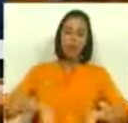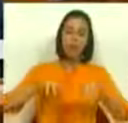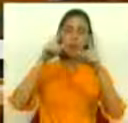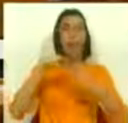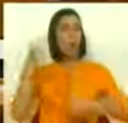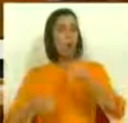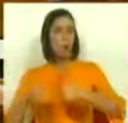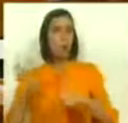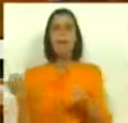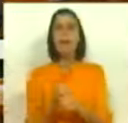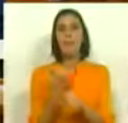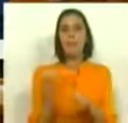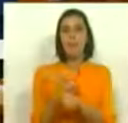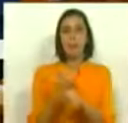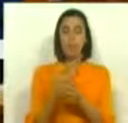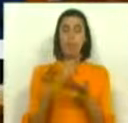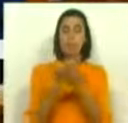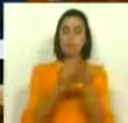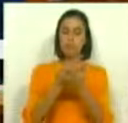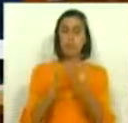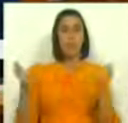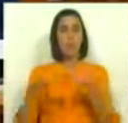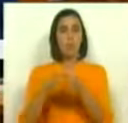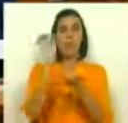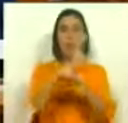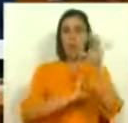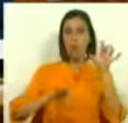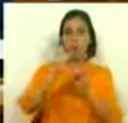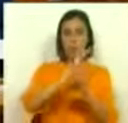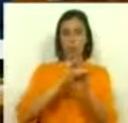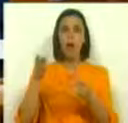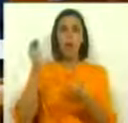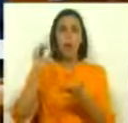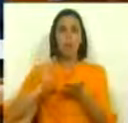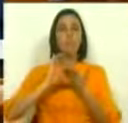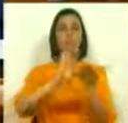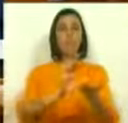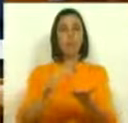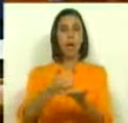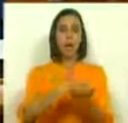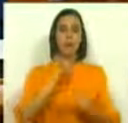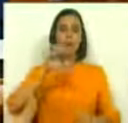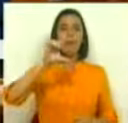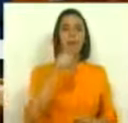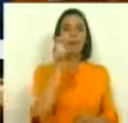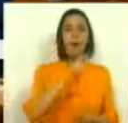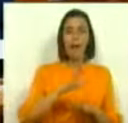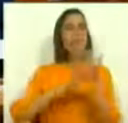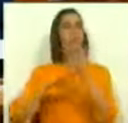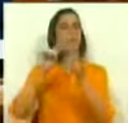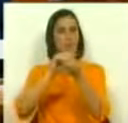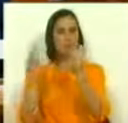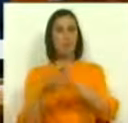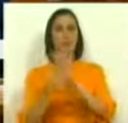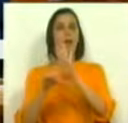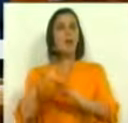crescimento, competitividade e emprego. Negociou com a Comissão Europeia o cofinanciamento dos recursos do CREN. Procedeu à